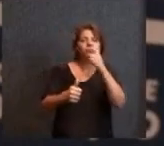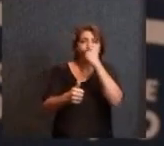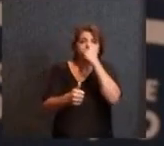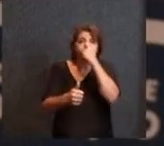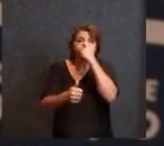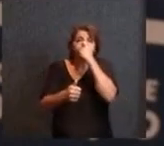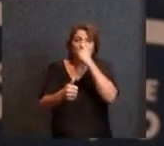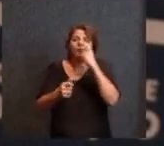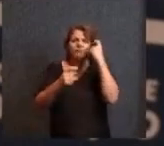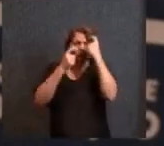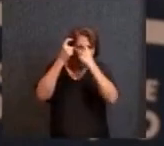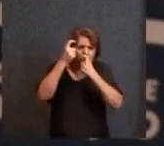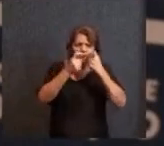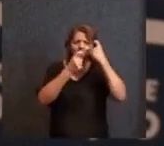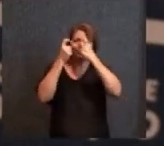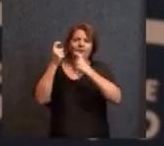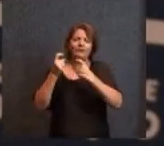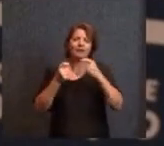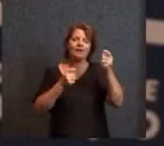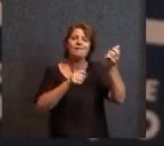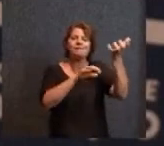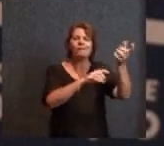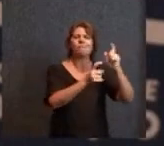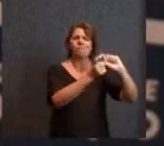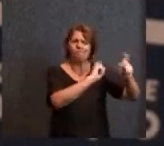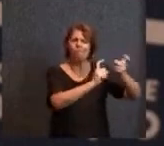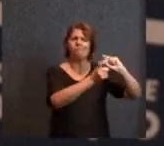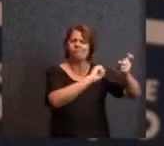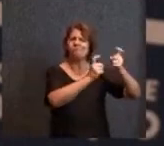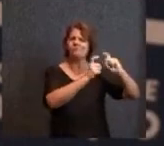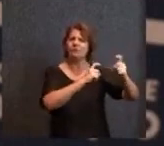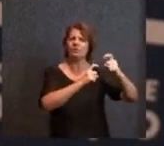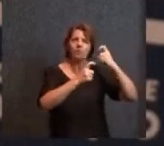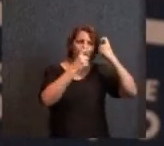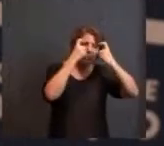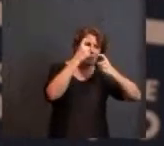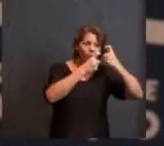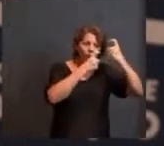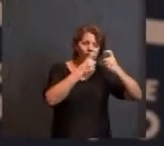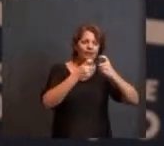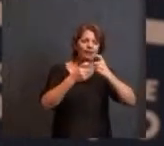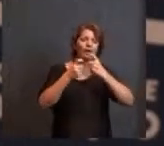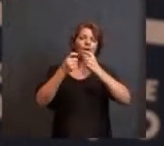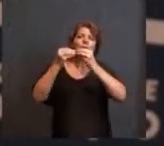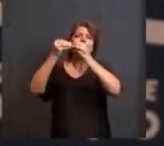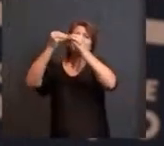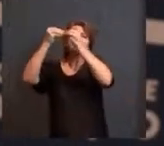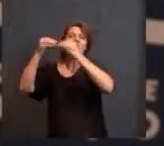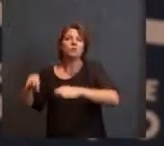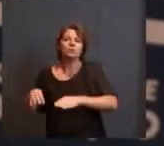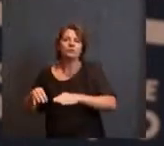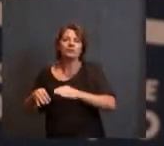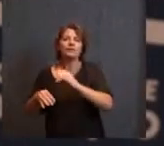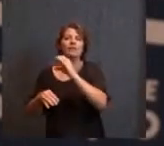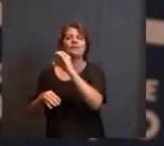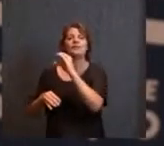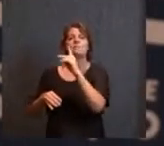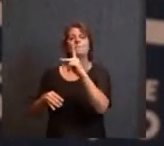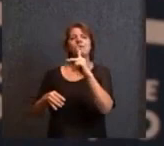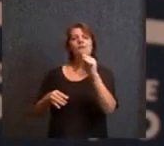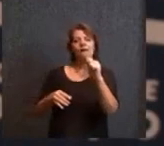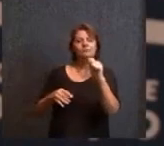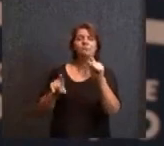é preocupante, o próprio governo tem preocupação com isso, ao lado de que houve um aumento da procura do CPA por essas pessoas